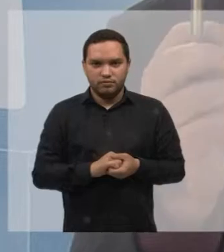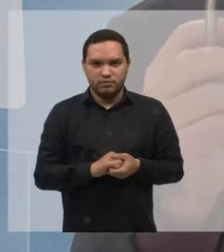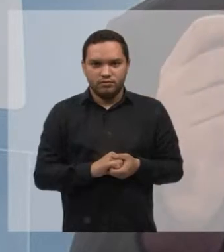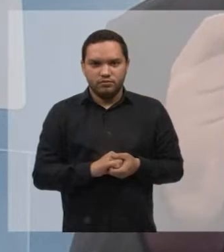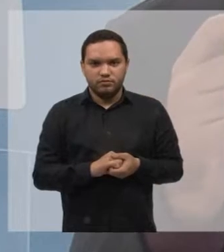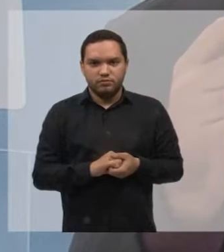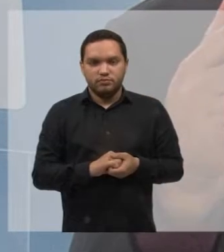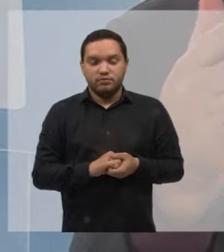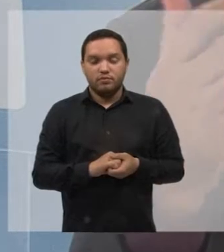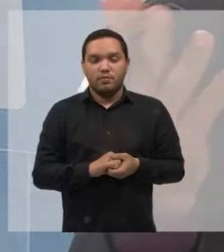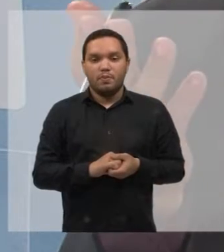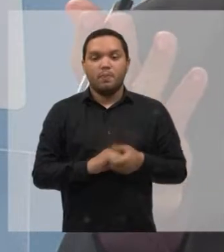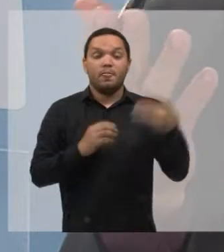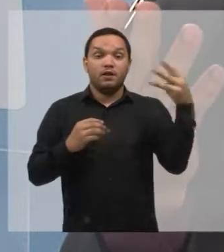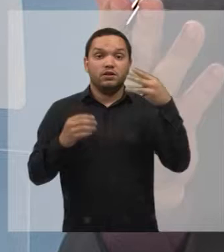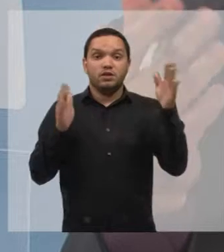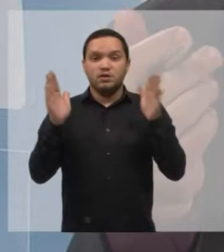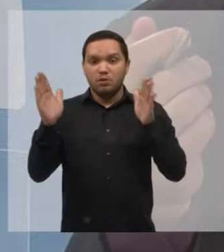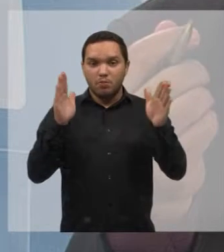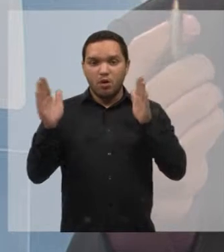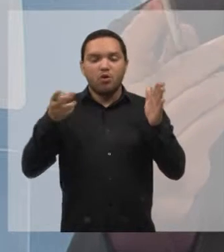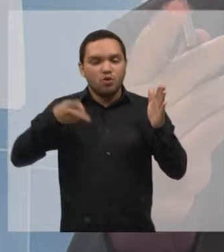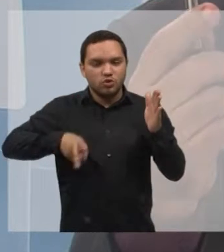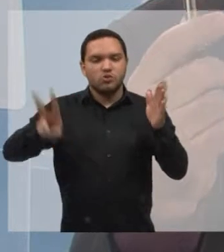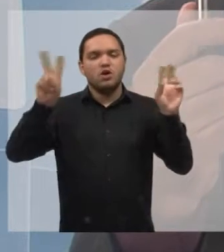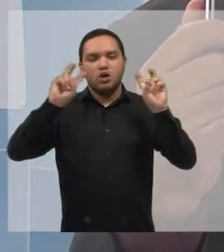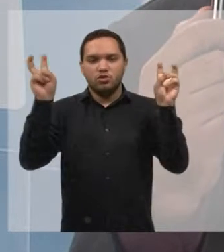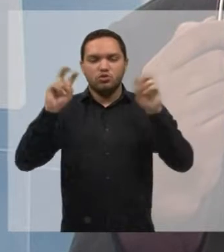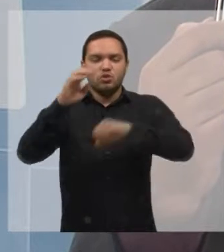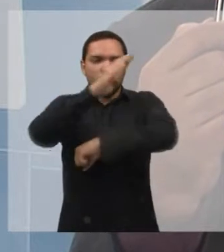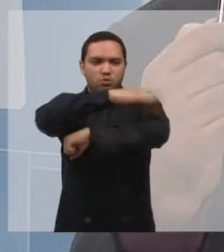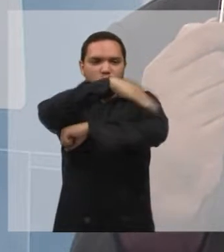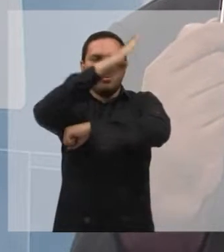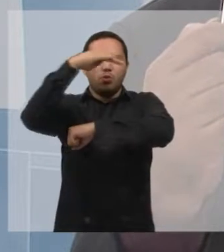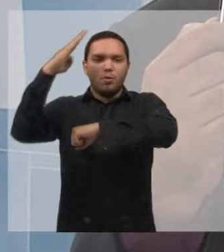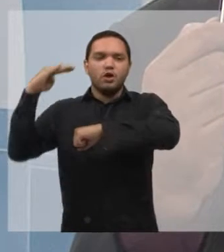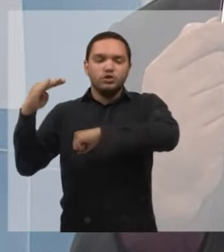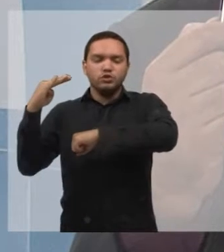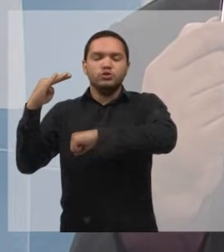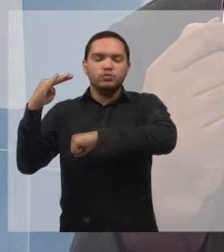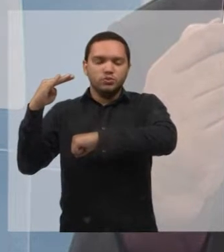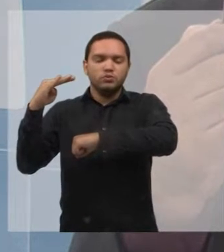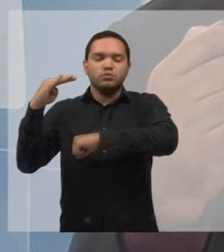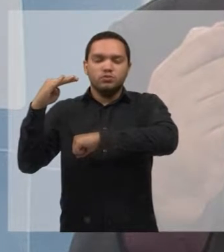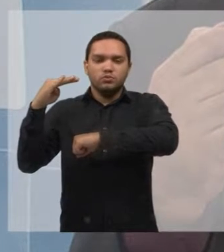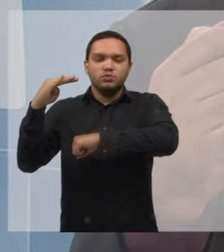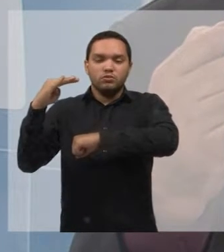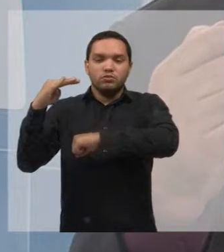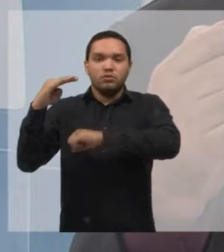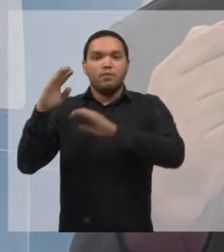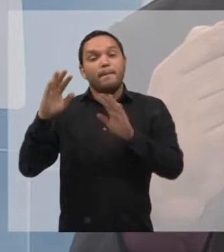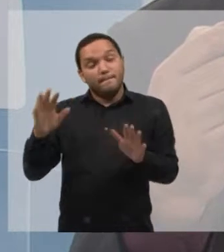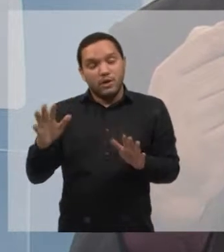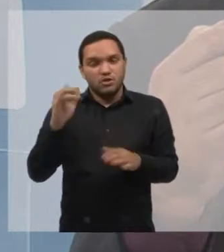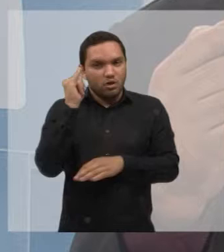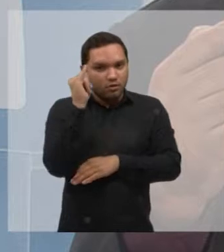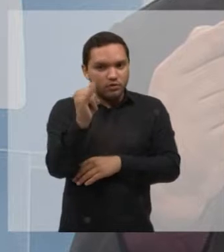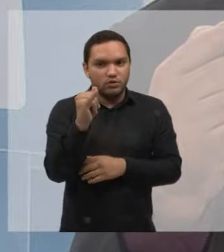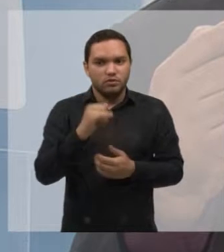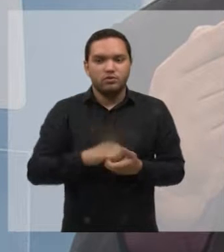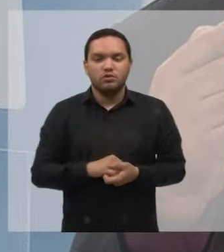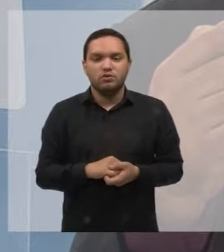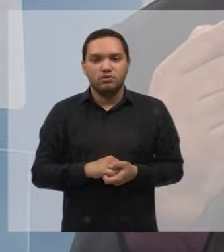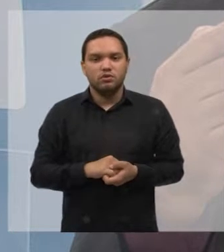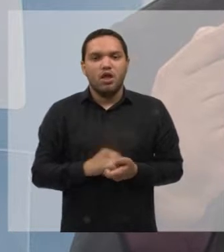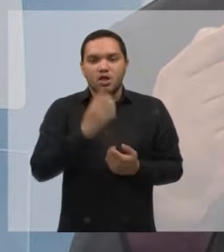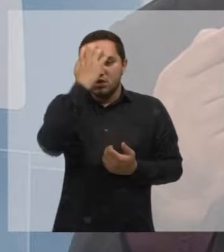esse assunto, infelizmente, porque é um assunto que está na vida do povo brasileiro. Mas só para você ter ideia que a coisa